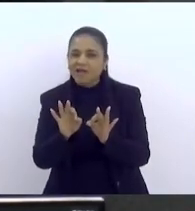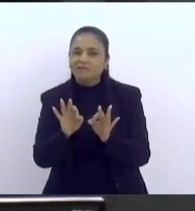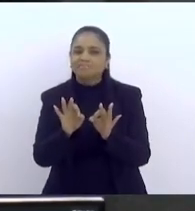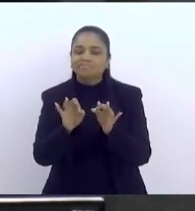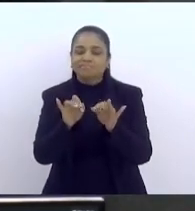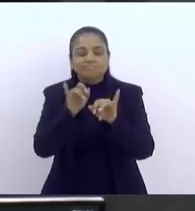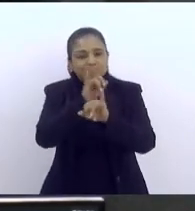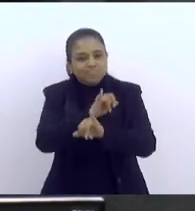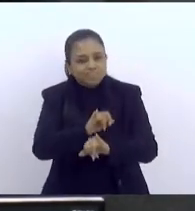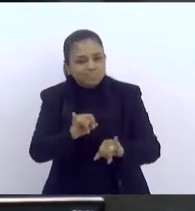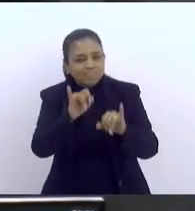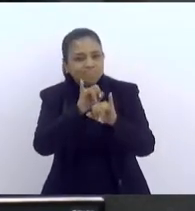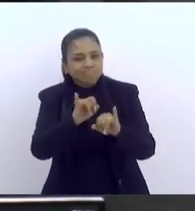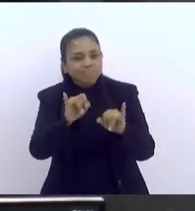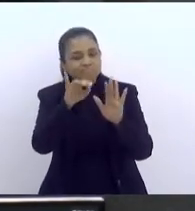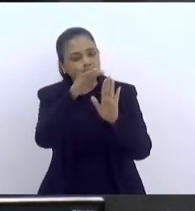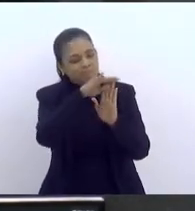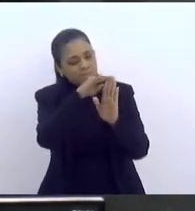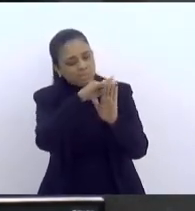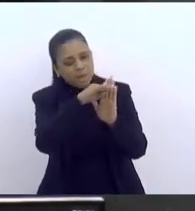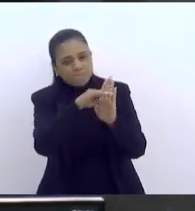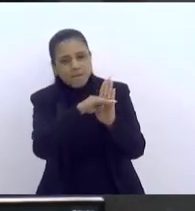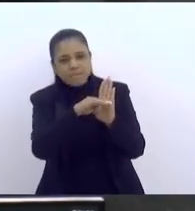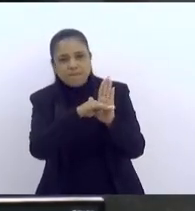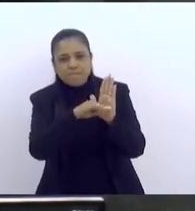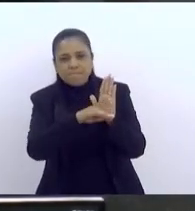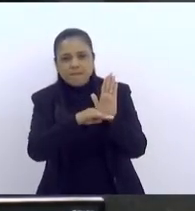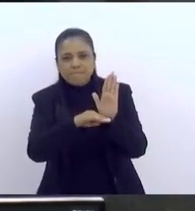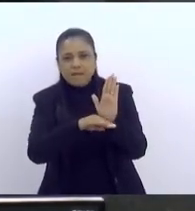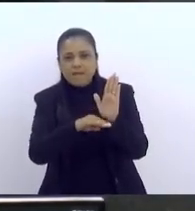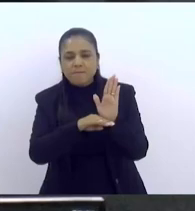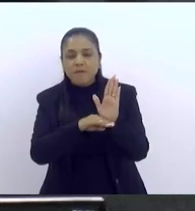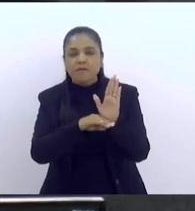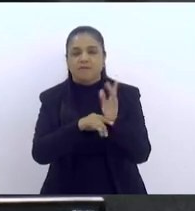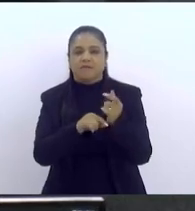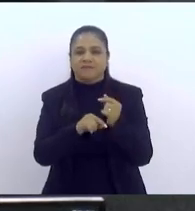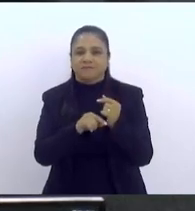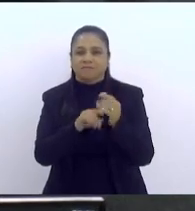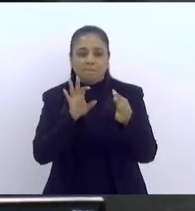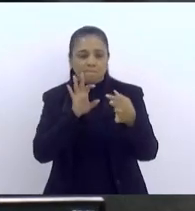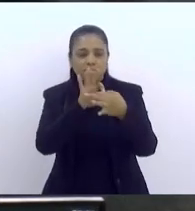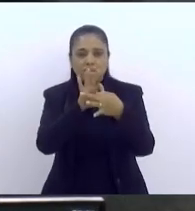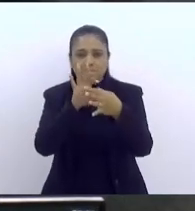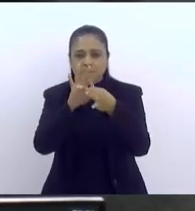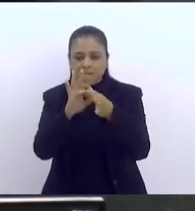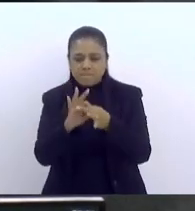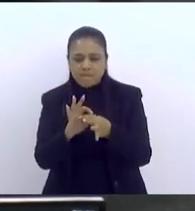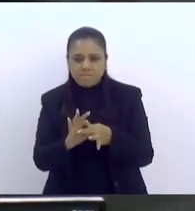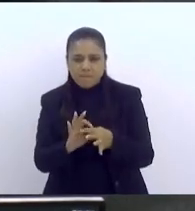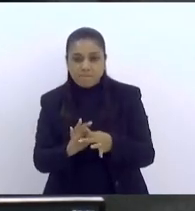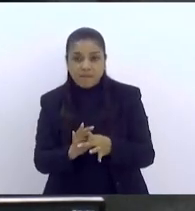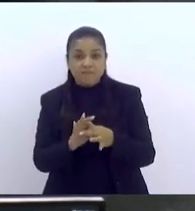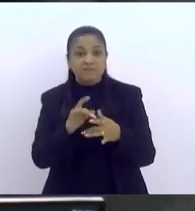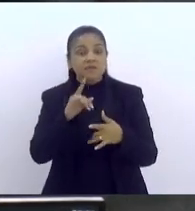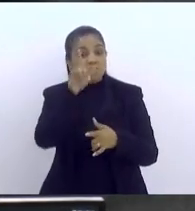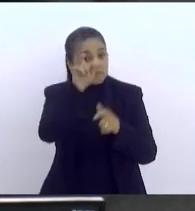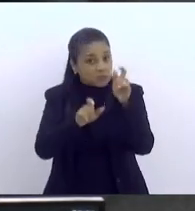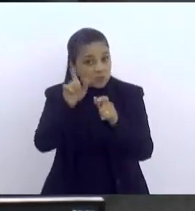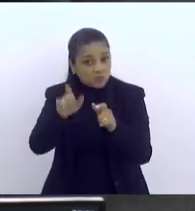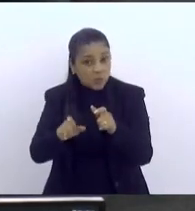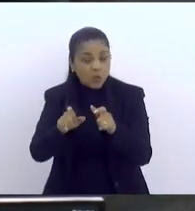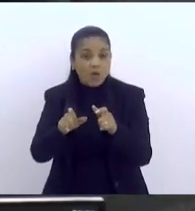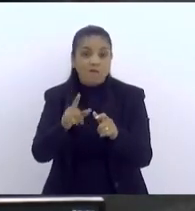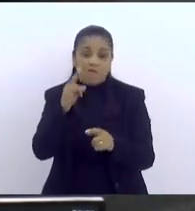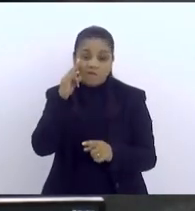introdução, toda uma contextualização, sem a qual muitas pessoas que nos verão e ouvirão